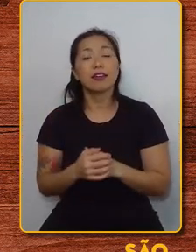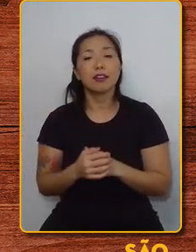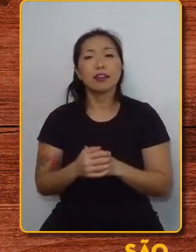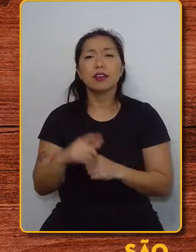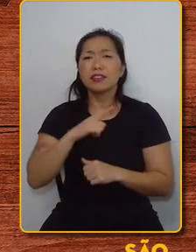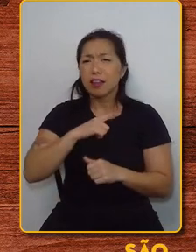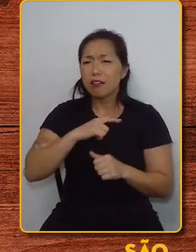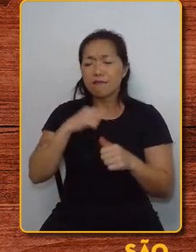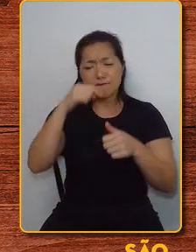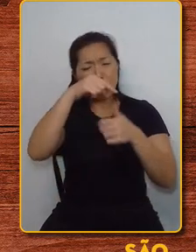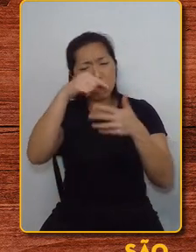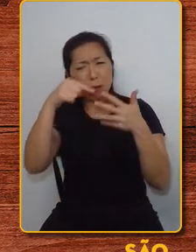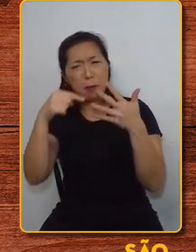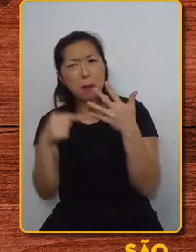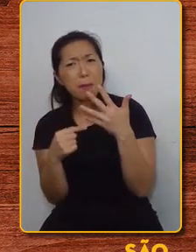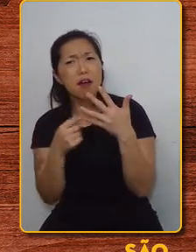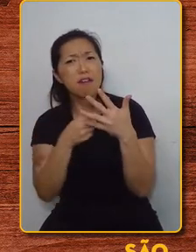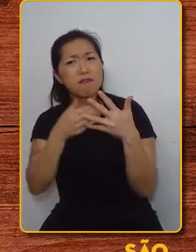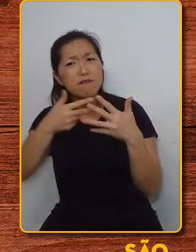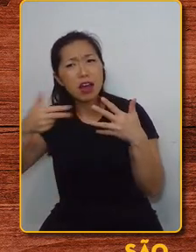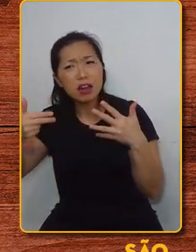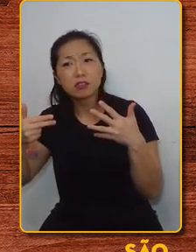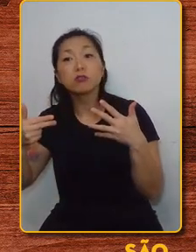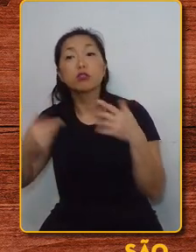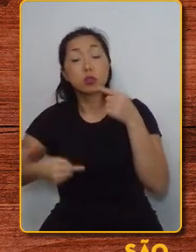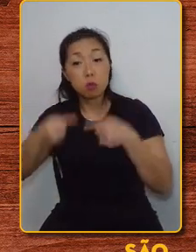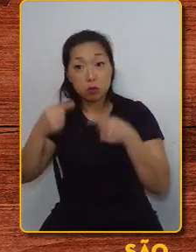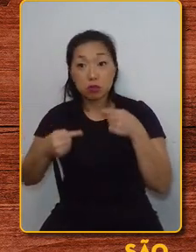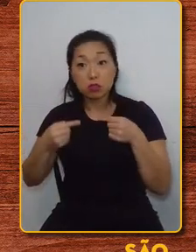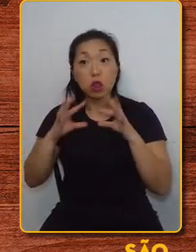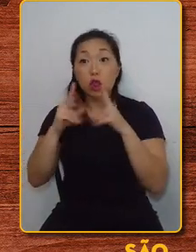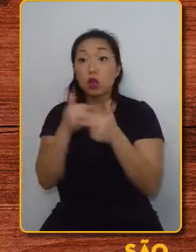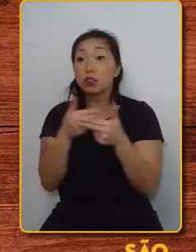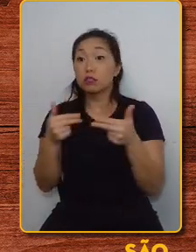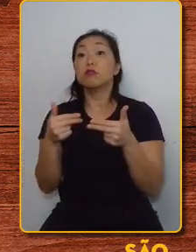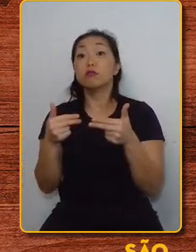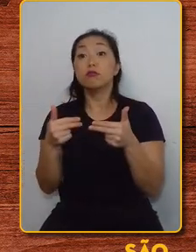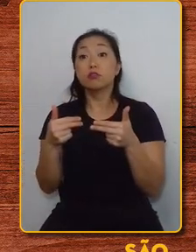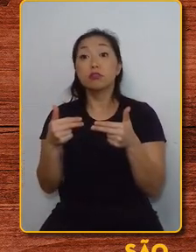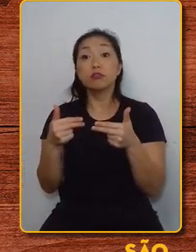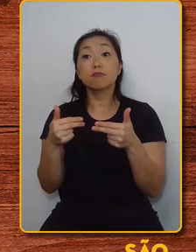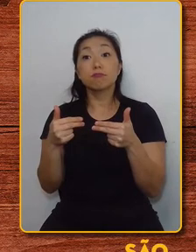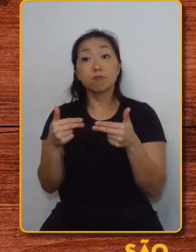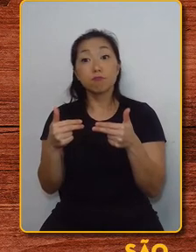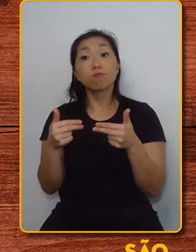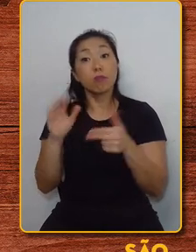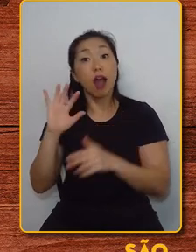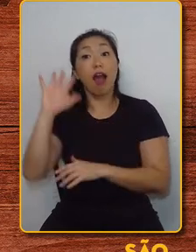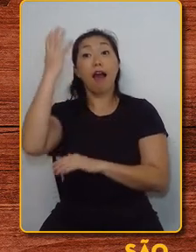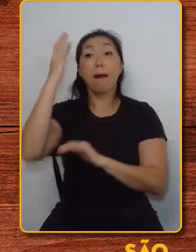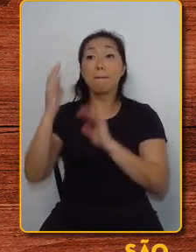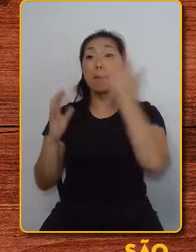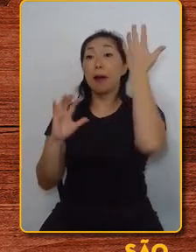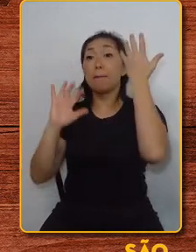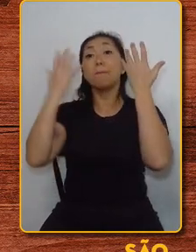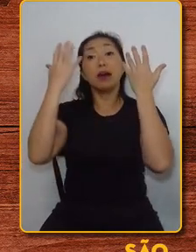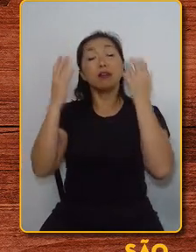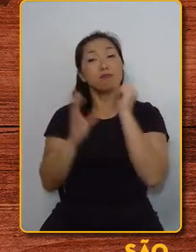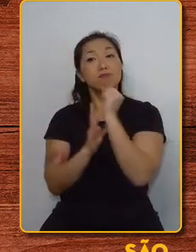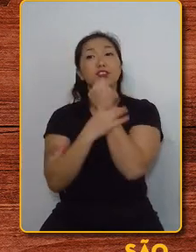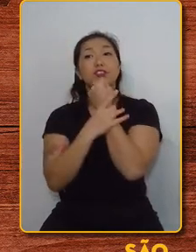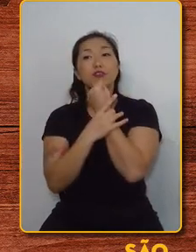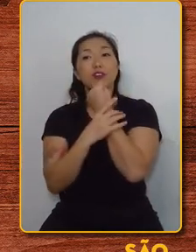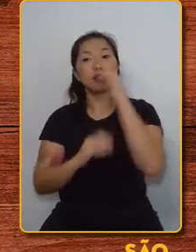de políticas, né, ou seja, toda a nossa caixa de ferramentas na rua, garantindo produção de alimentos, né?